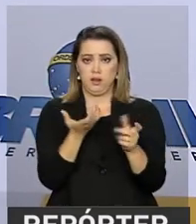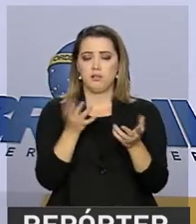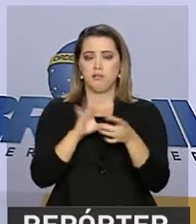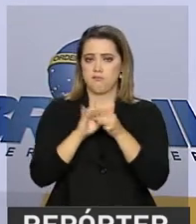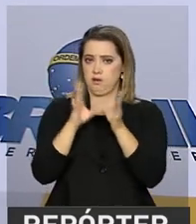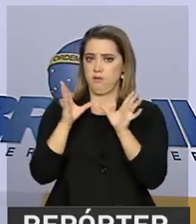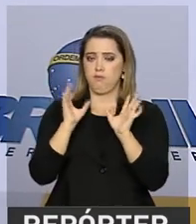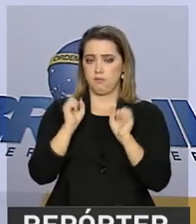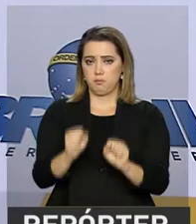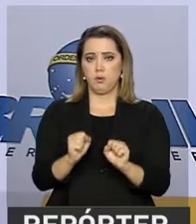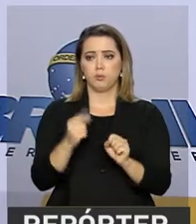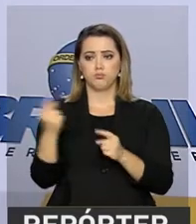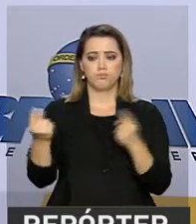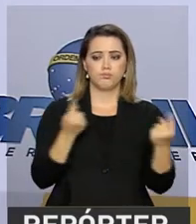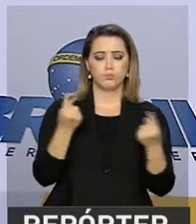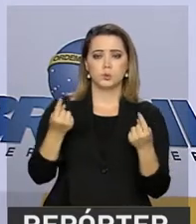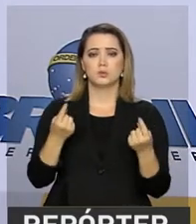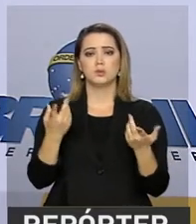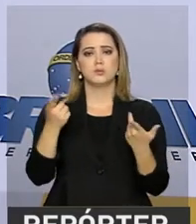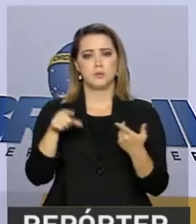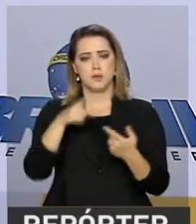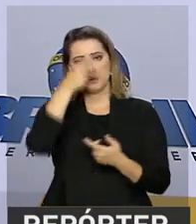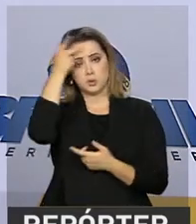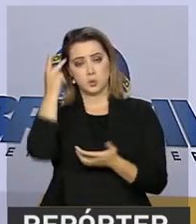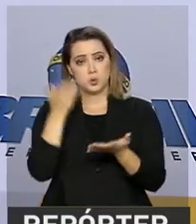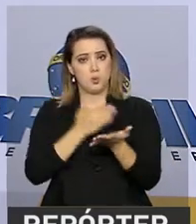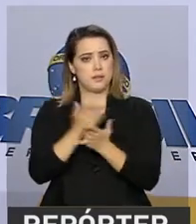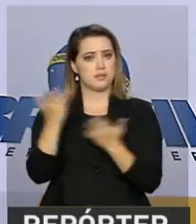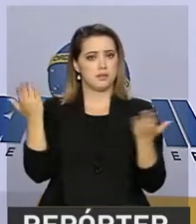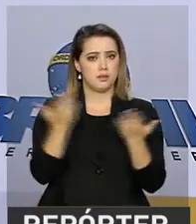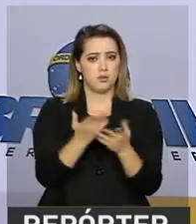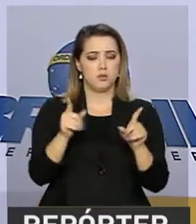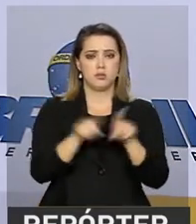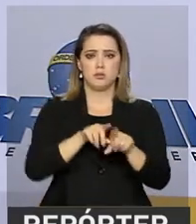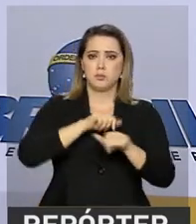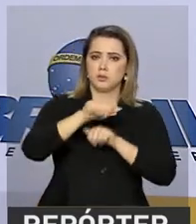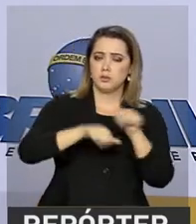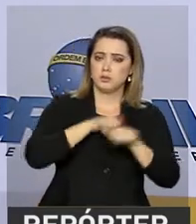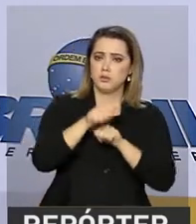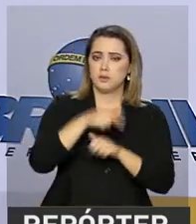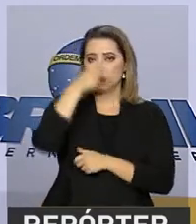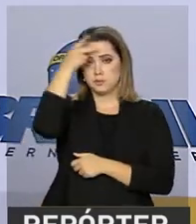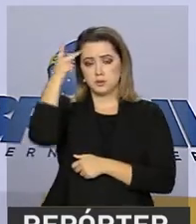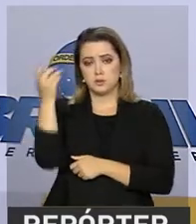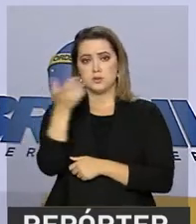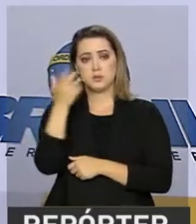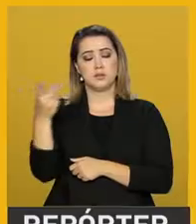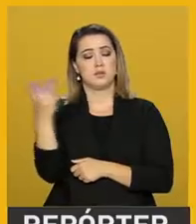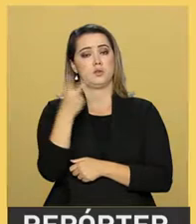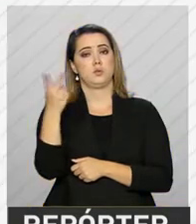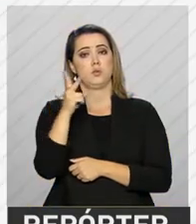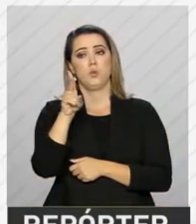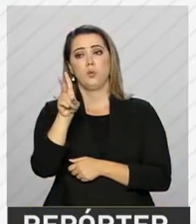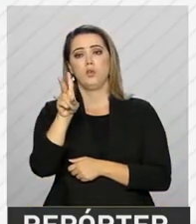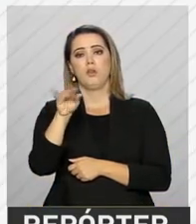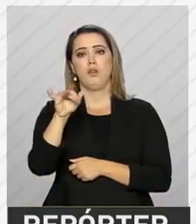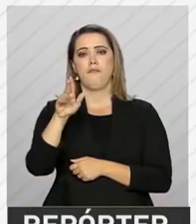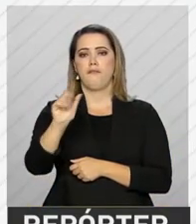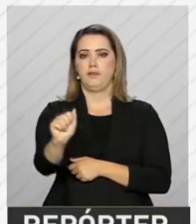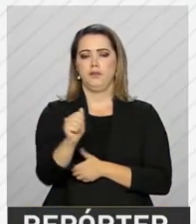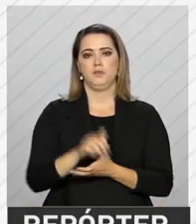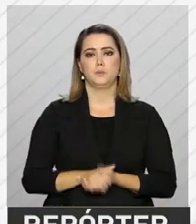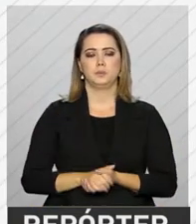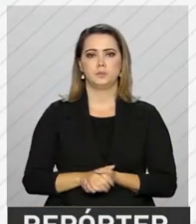aqueles que estão tirando sua carteira para aqueles que forem renovar ou até quem quiser tirar uma segunda via para ter a habilitação